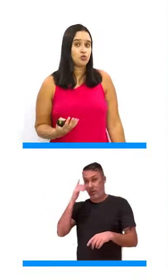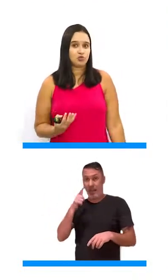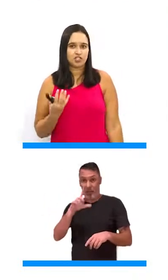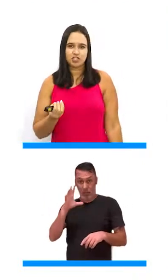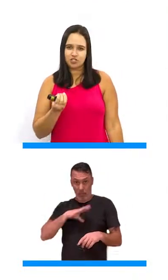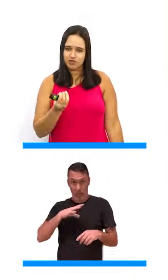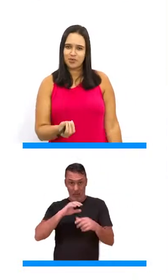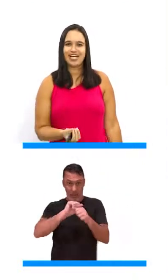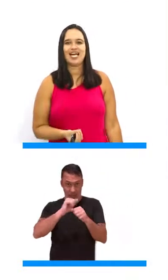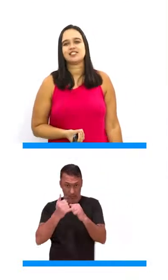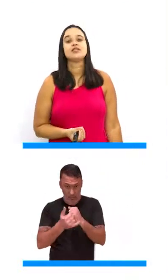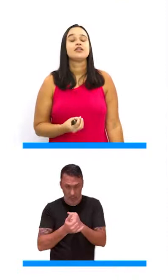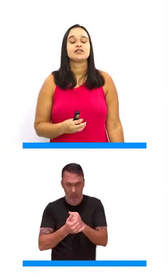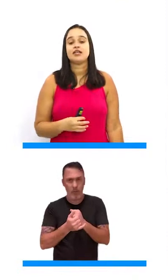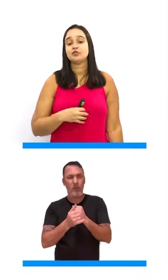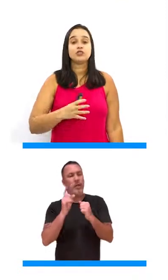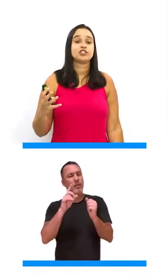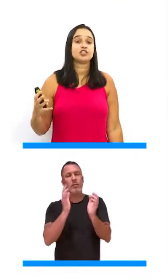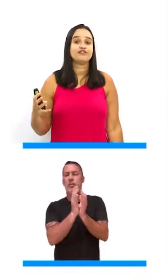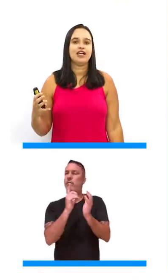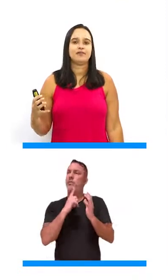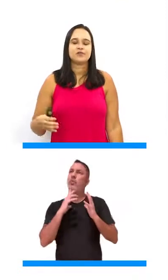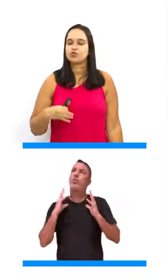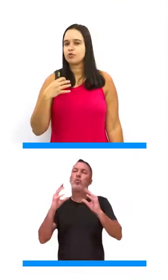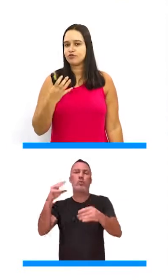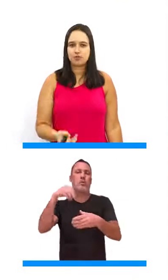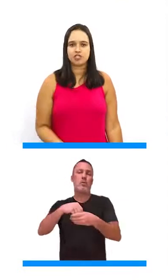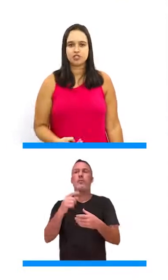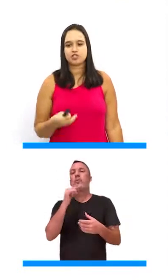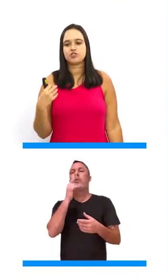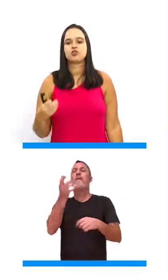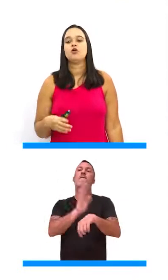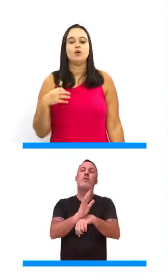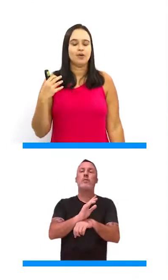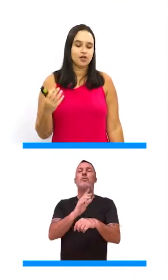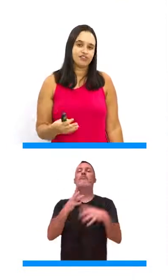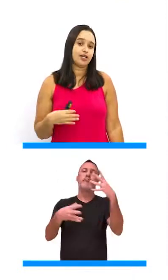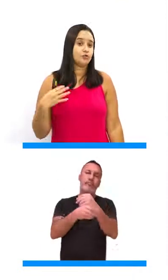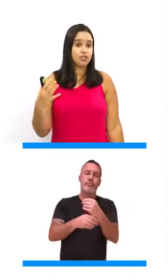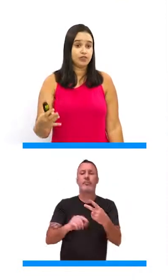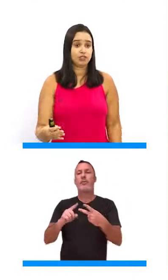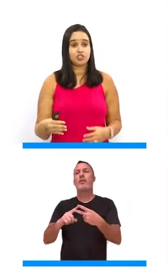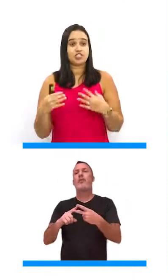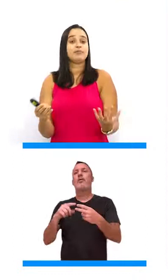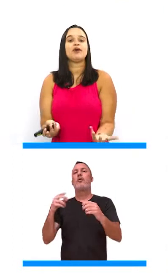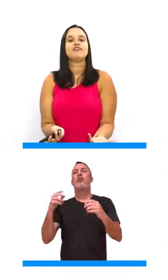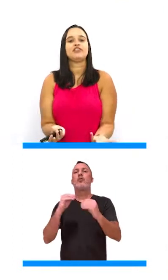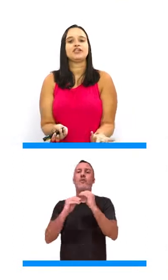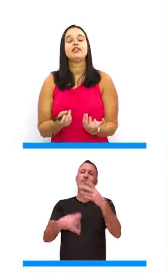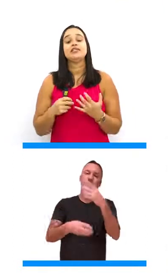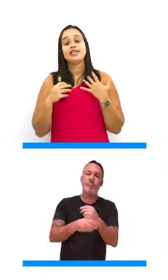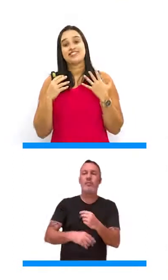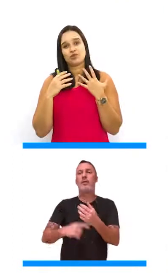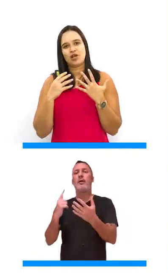tudo, os adjetivos é uma classe que está em tudo que a gente fala. Sobre um filme que a gente assistiu, uma novela, um livro, a gente sempre